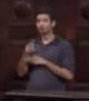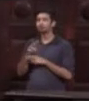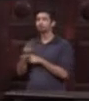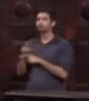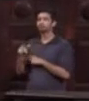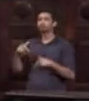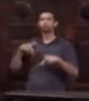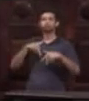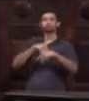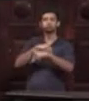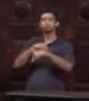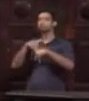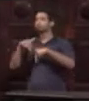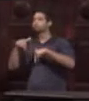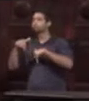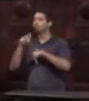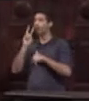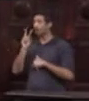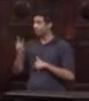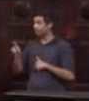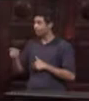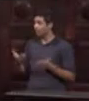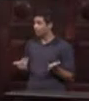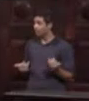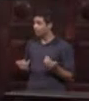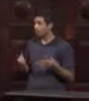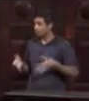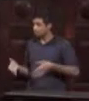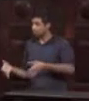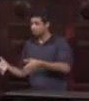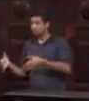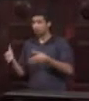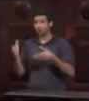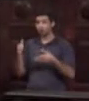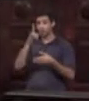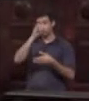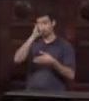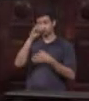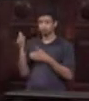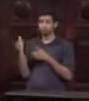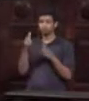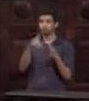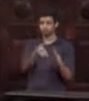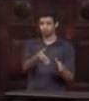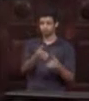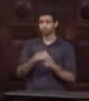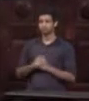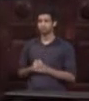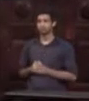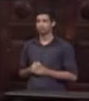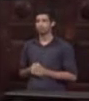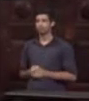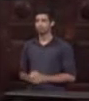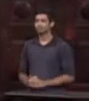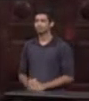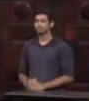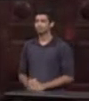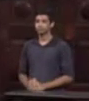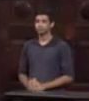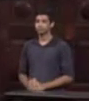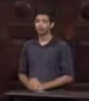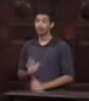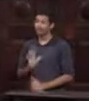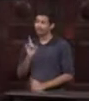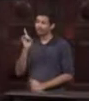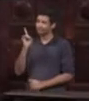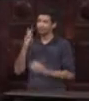unidade durante a madrugada e percebeu que o jovem estava com marcas de espancamento. E graças